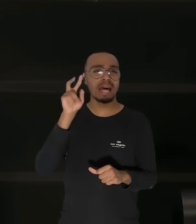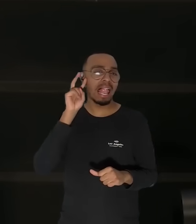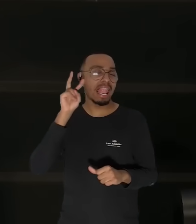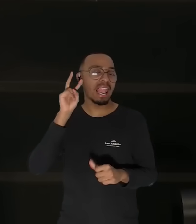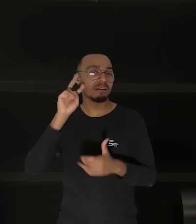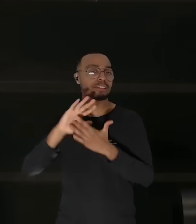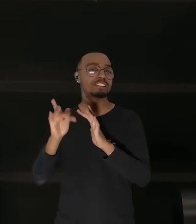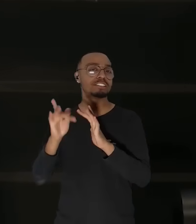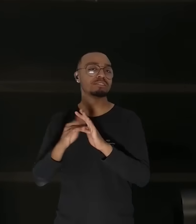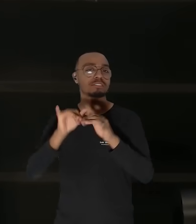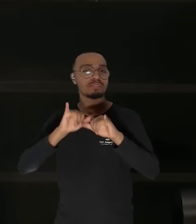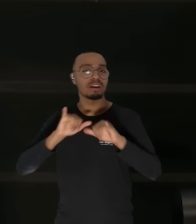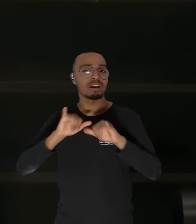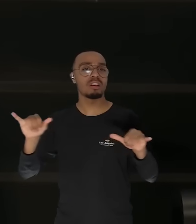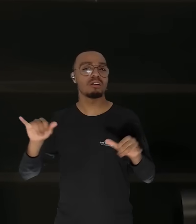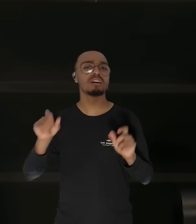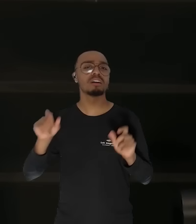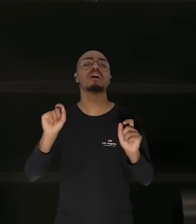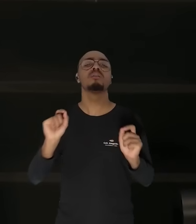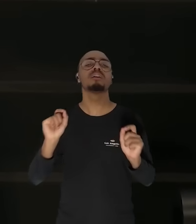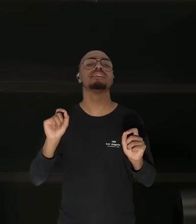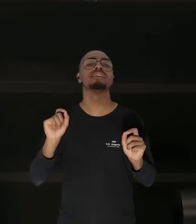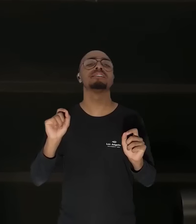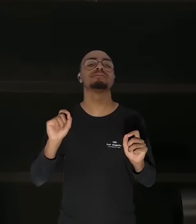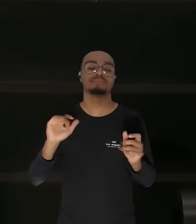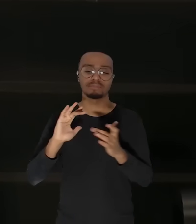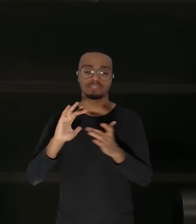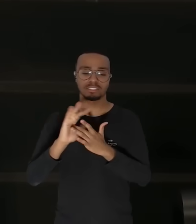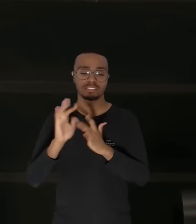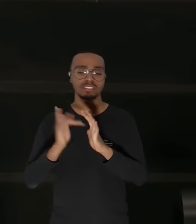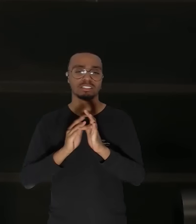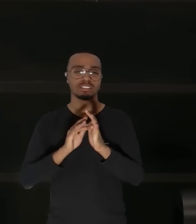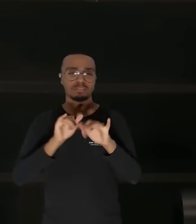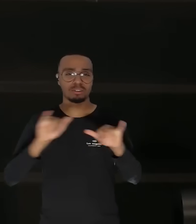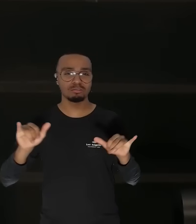eu estarei com você,